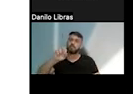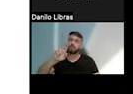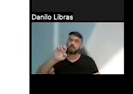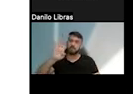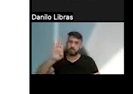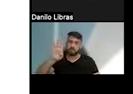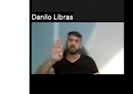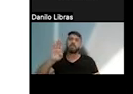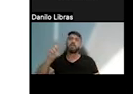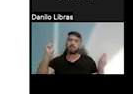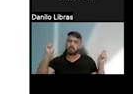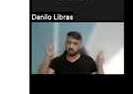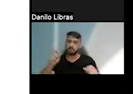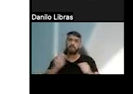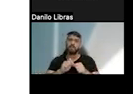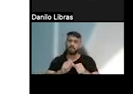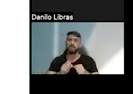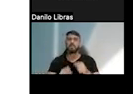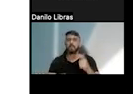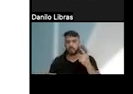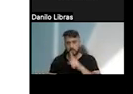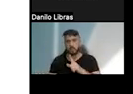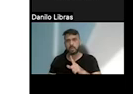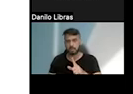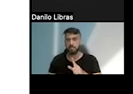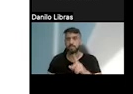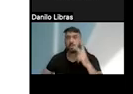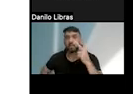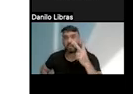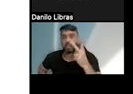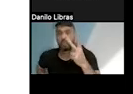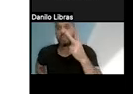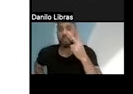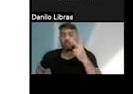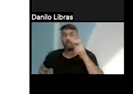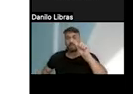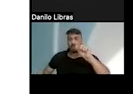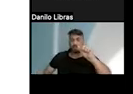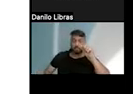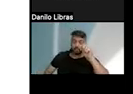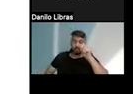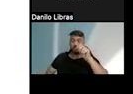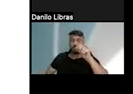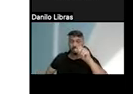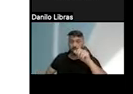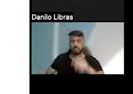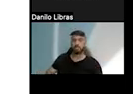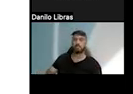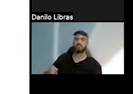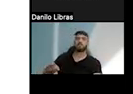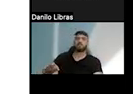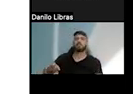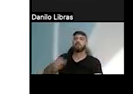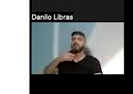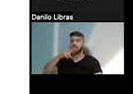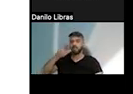essa fosforilação do F2-alfa, né, a gente acredita, portanto, restabelecendo essa síntese proteica, e isso